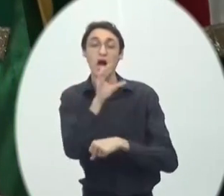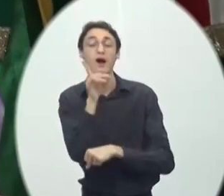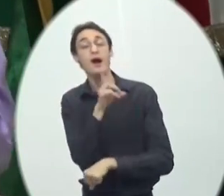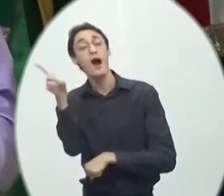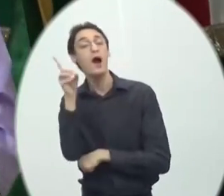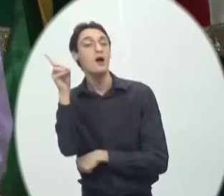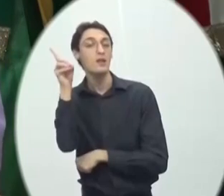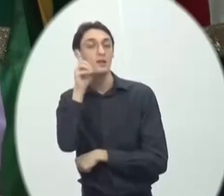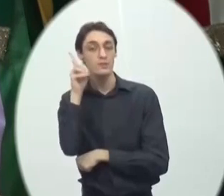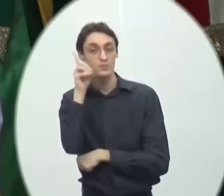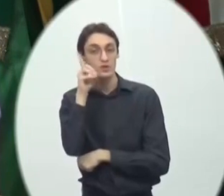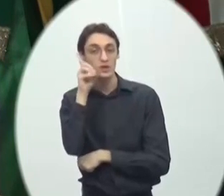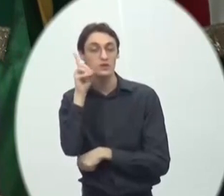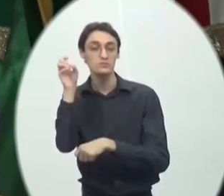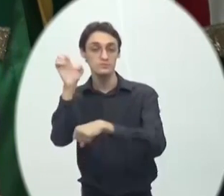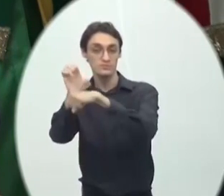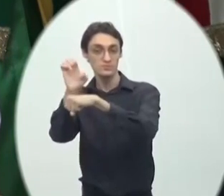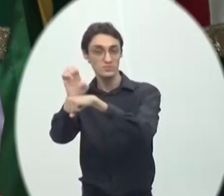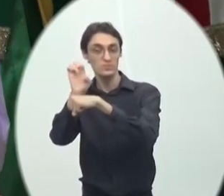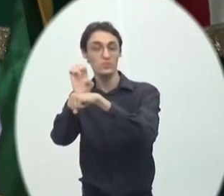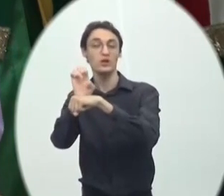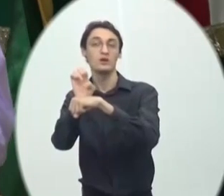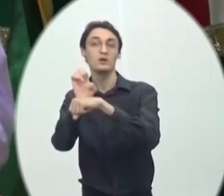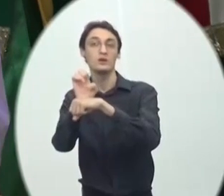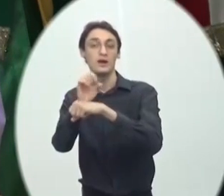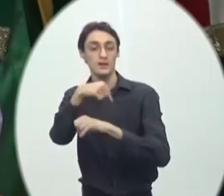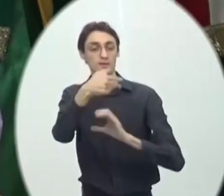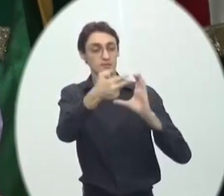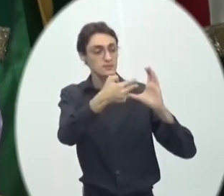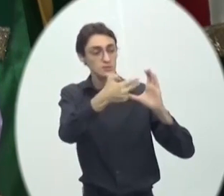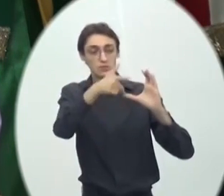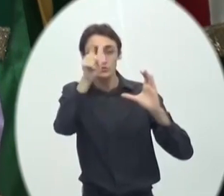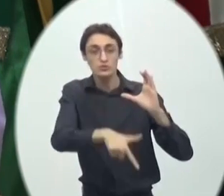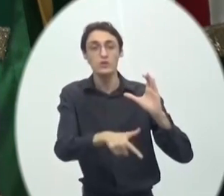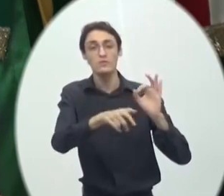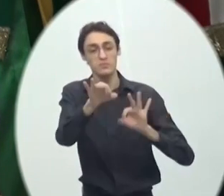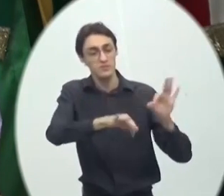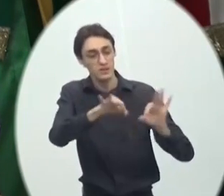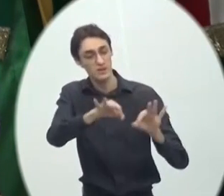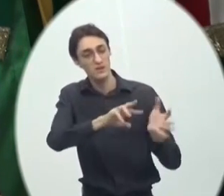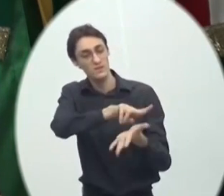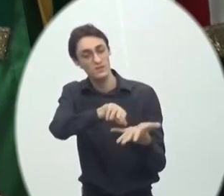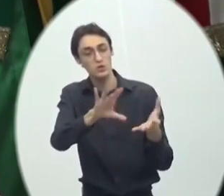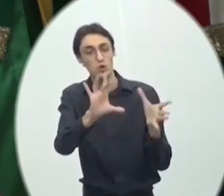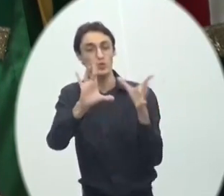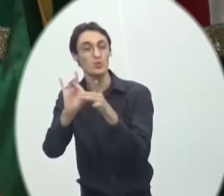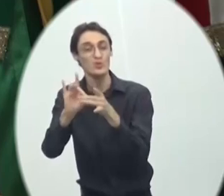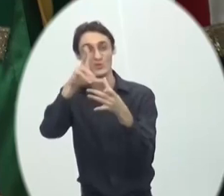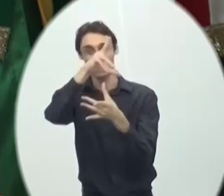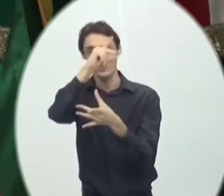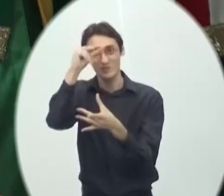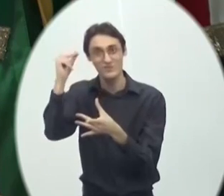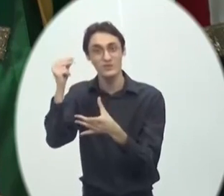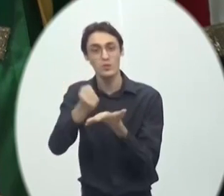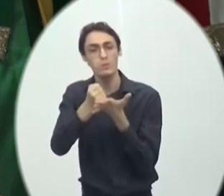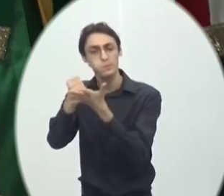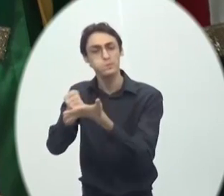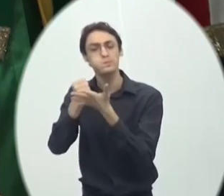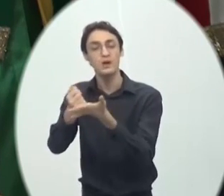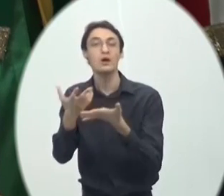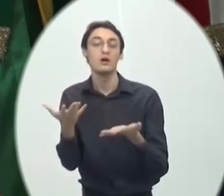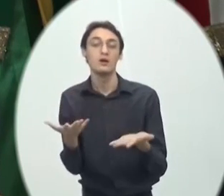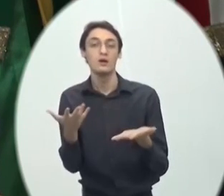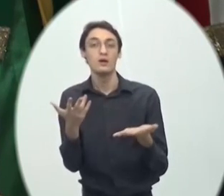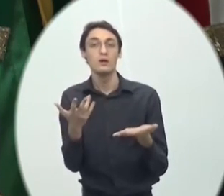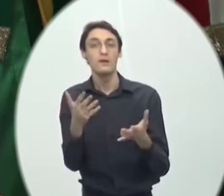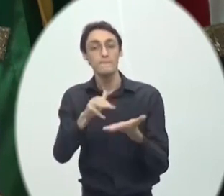estaduais, enfim, essa casa novamente retomar ação juntamente com o prefeito, fazer uma coisa, mas eu vejo que a